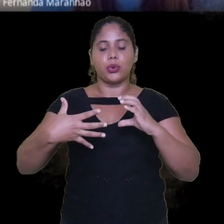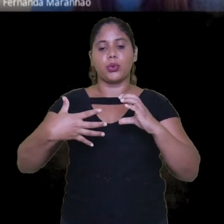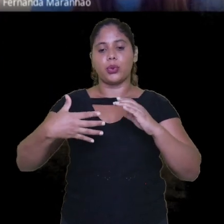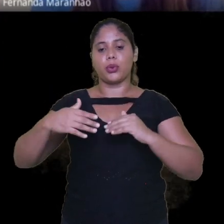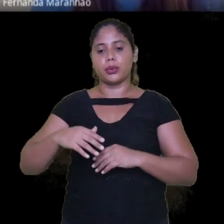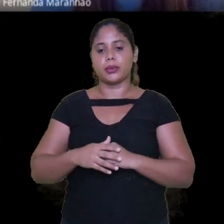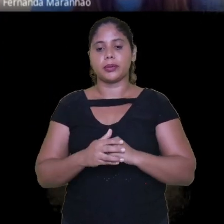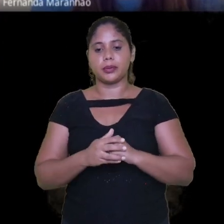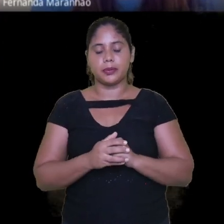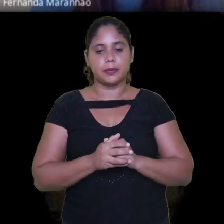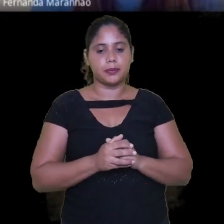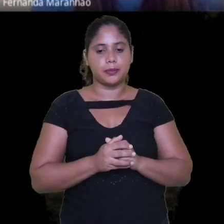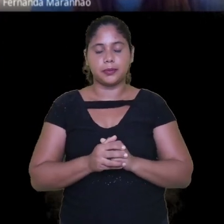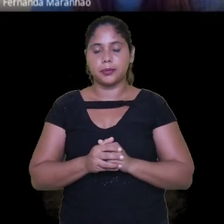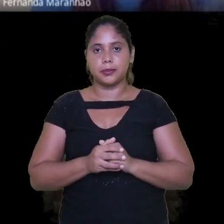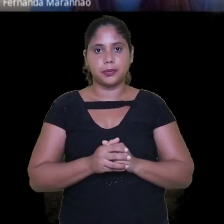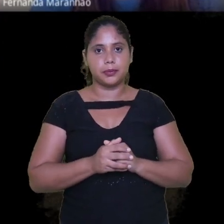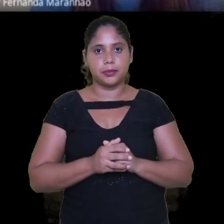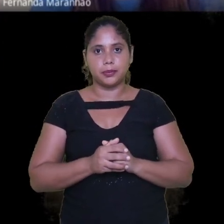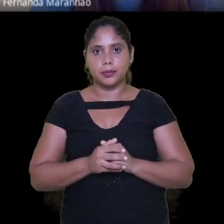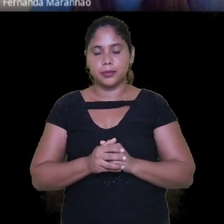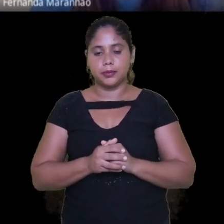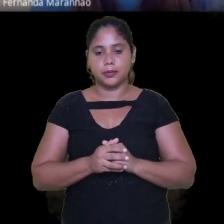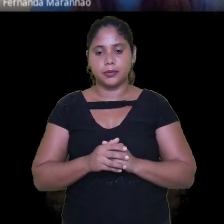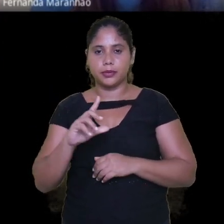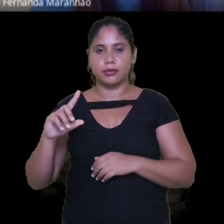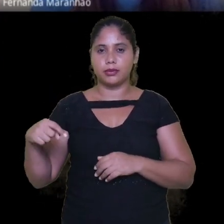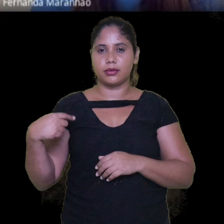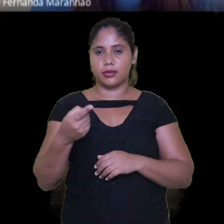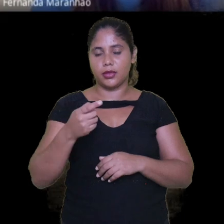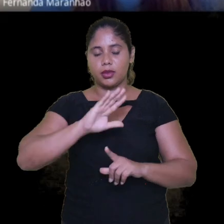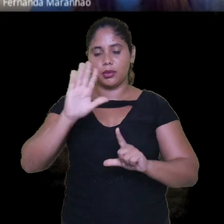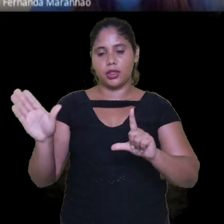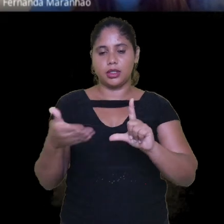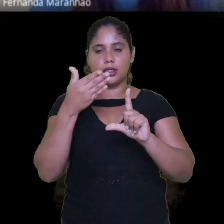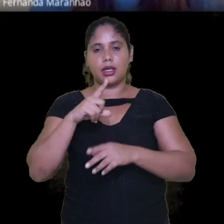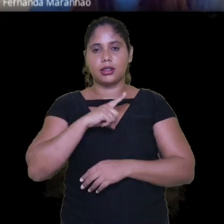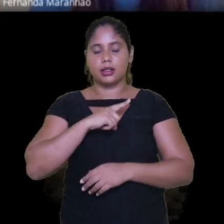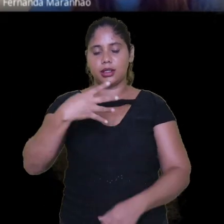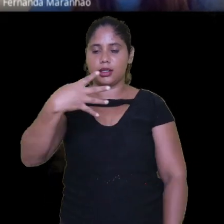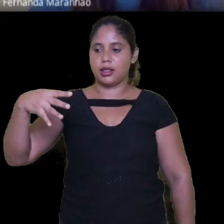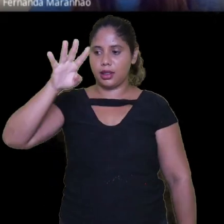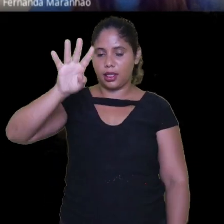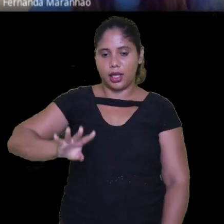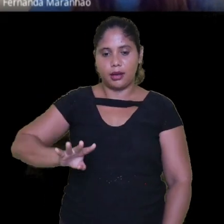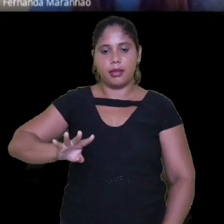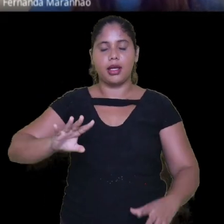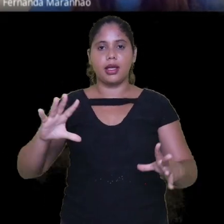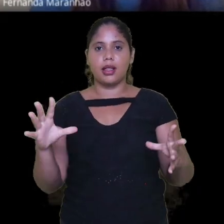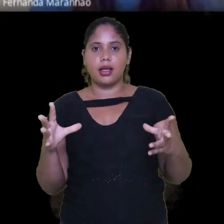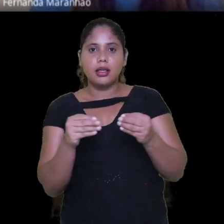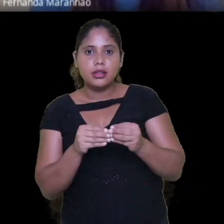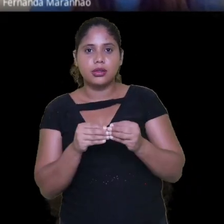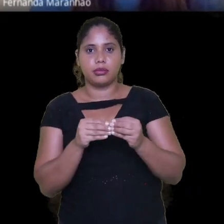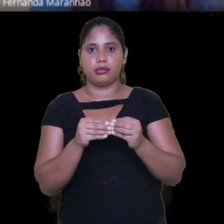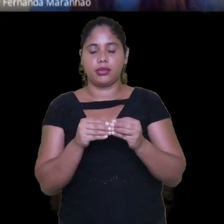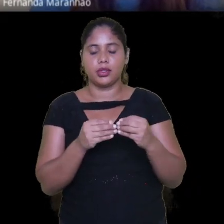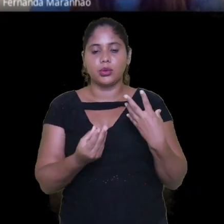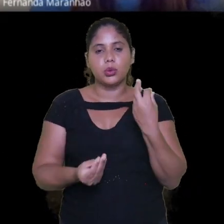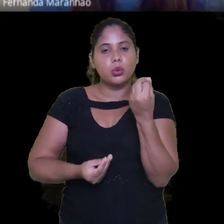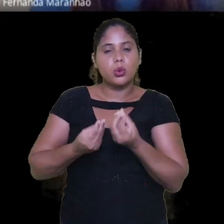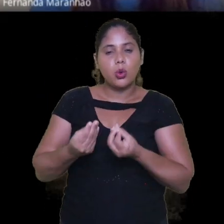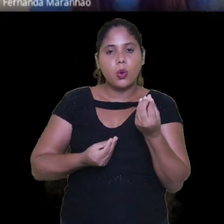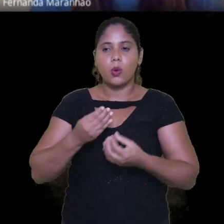ensaio clínico recente com pacientes com hipertensão crônica, sugerindo que essas pacientes merecem, sim, um alvo de hipertensão,